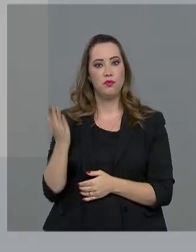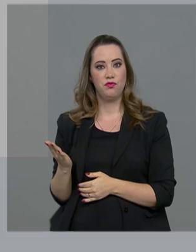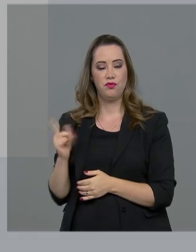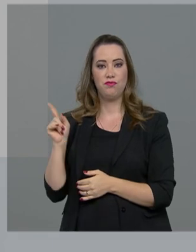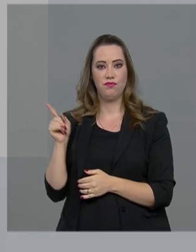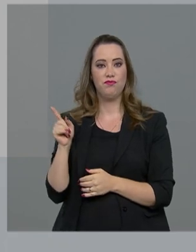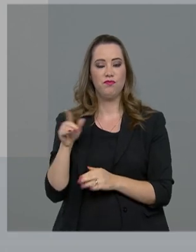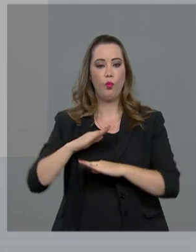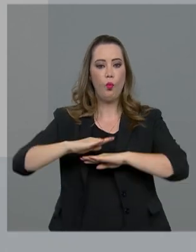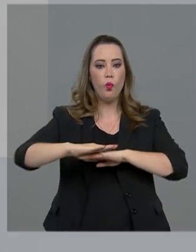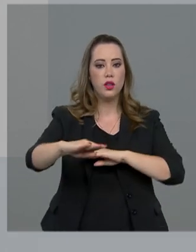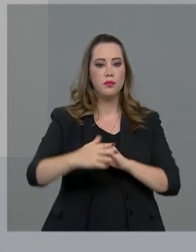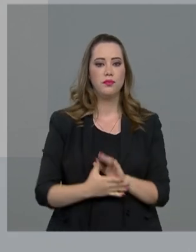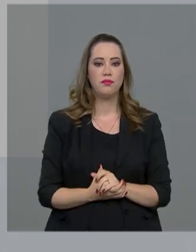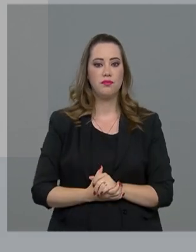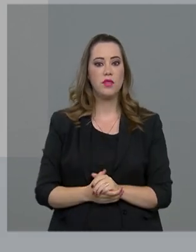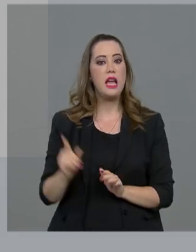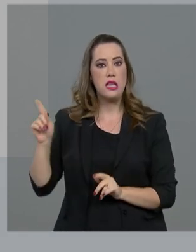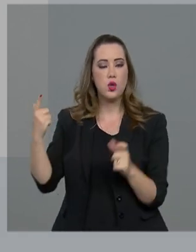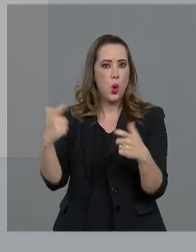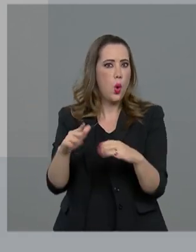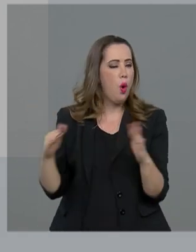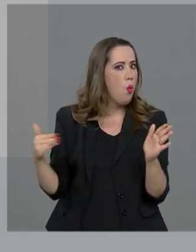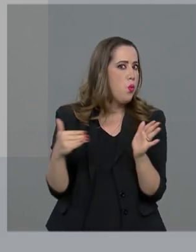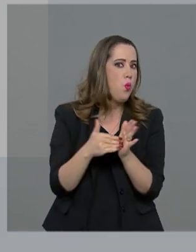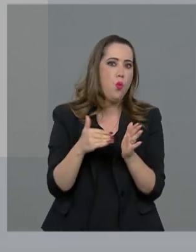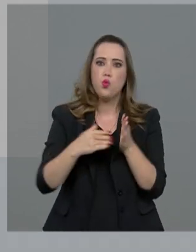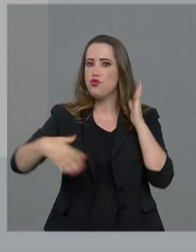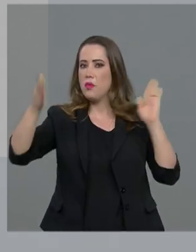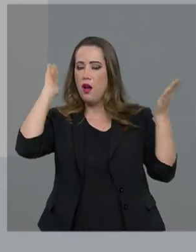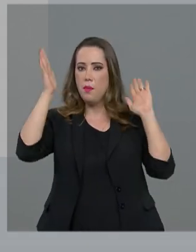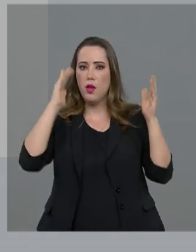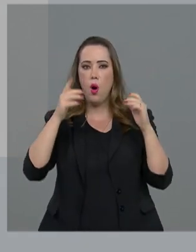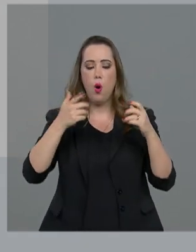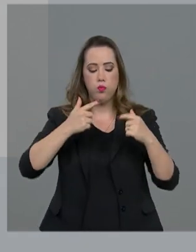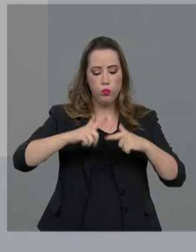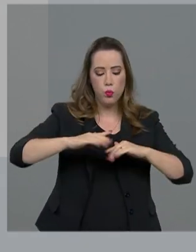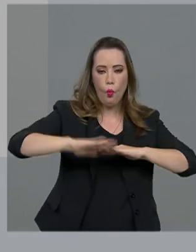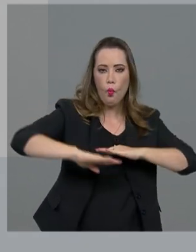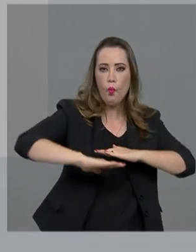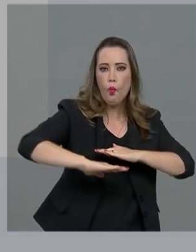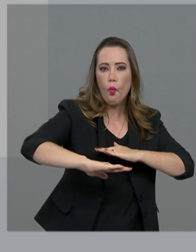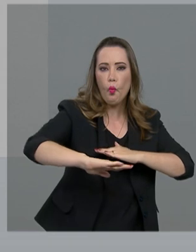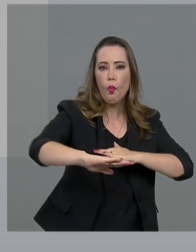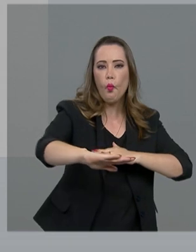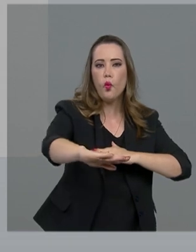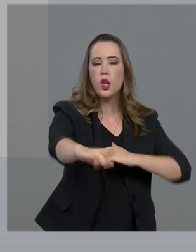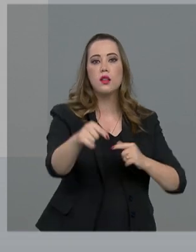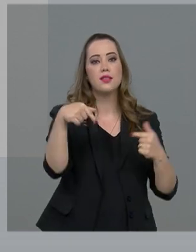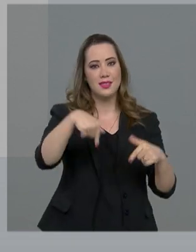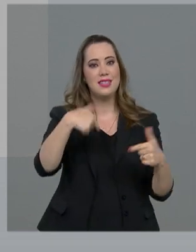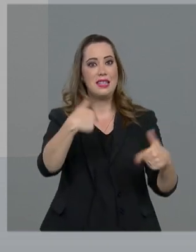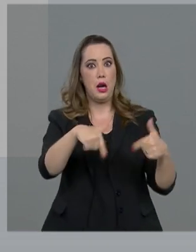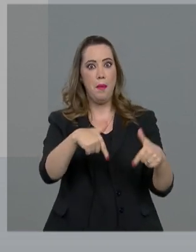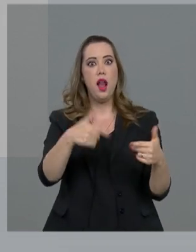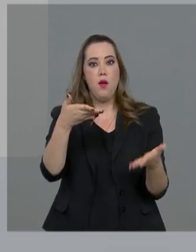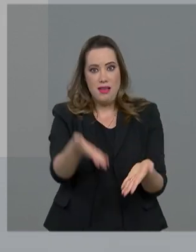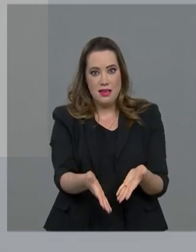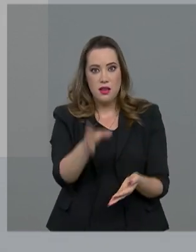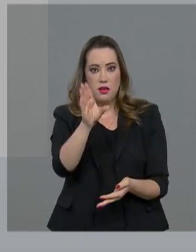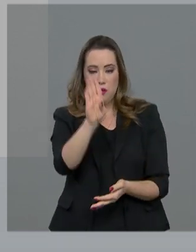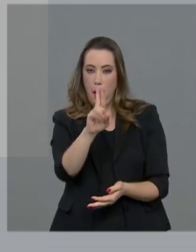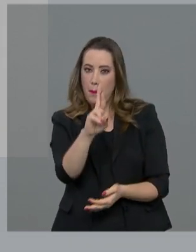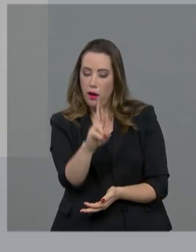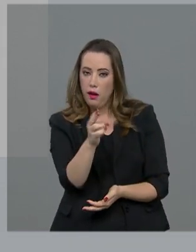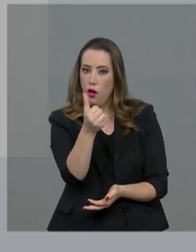Pará. Essa é a última caçamba de asfalto que falta para concluirmos o trabalho aqui na BR-163. Ela está chegando